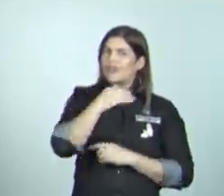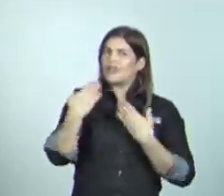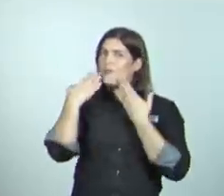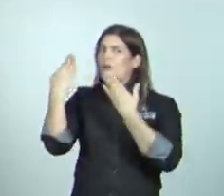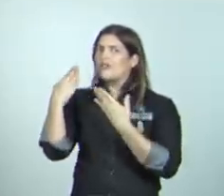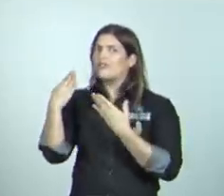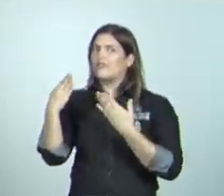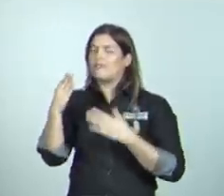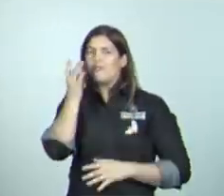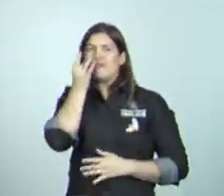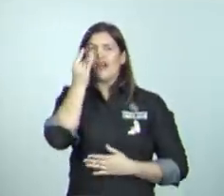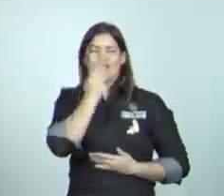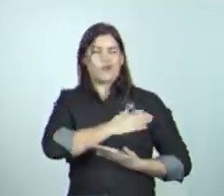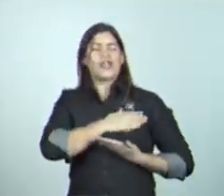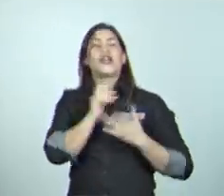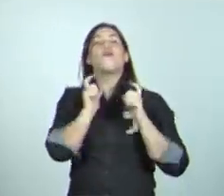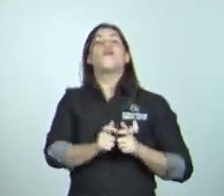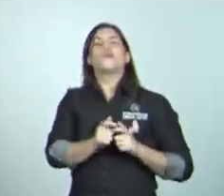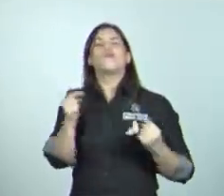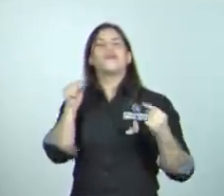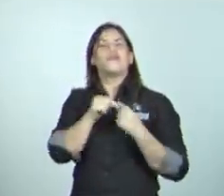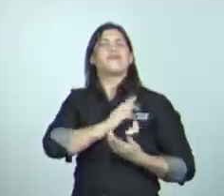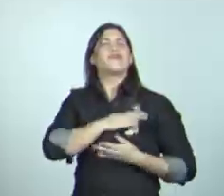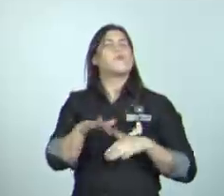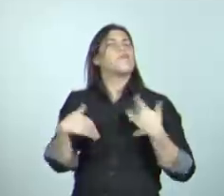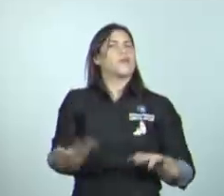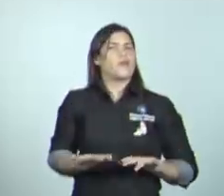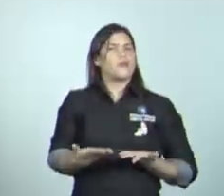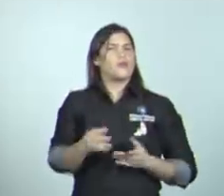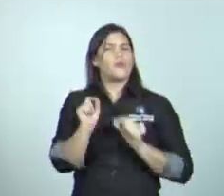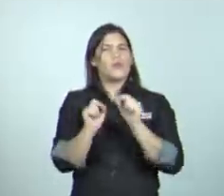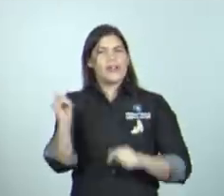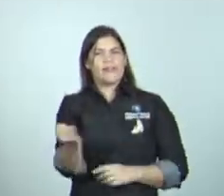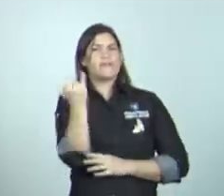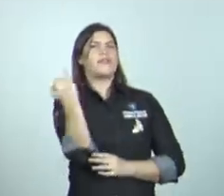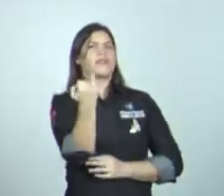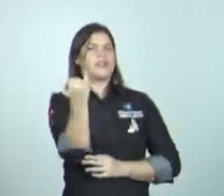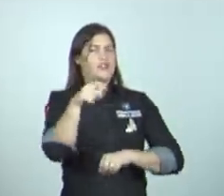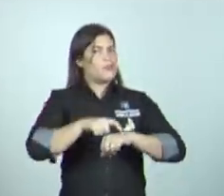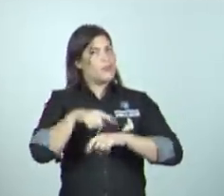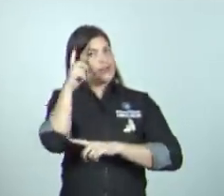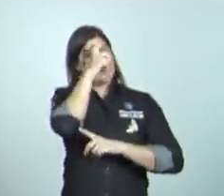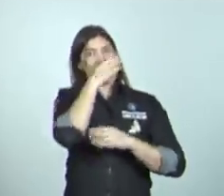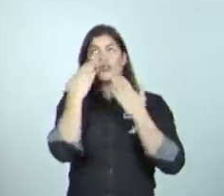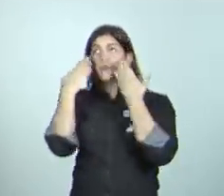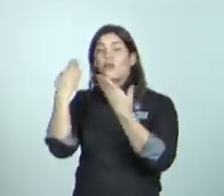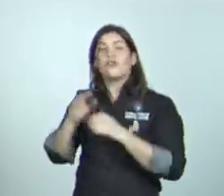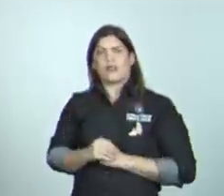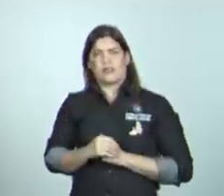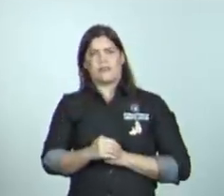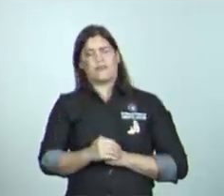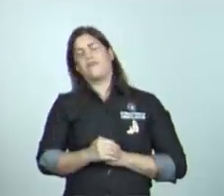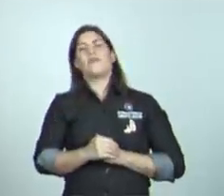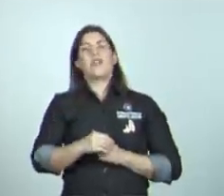é na hora da dificuldade que a gente prova o que vale a pena para gente o que que é importante para a gente eu tô comendo todo dia